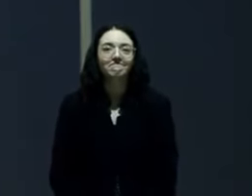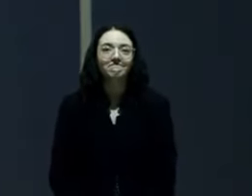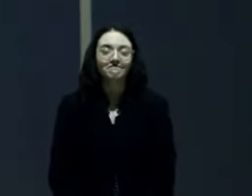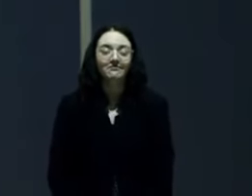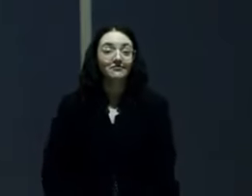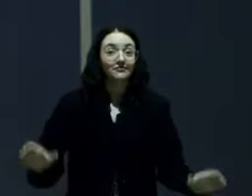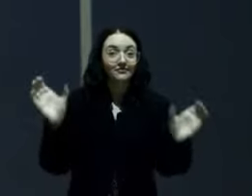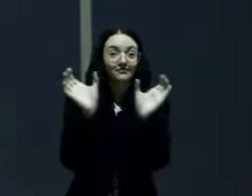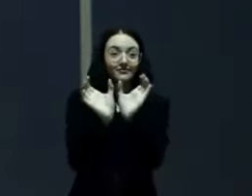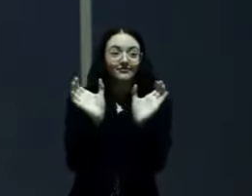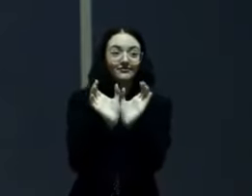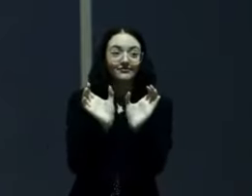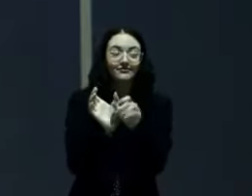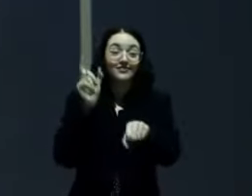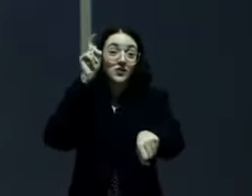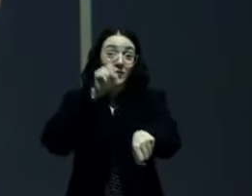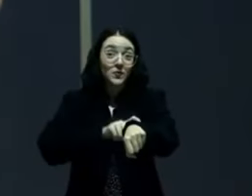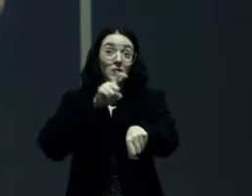é um momento onde eu tenho esperança.